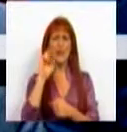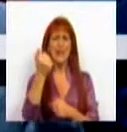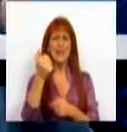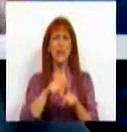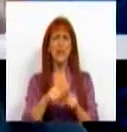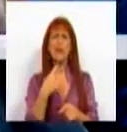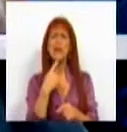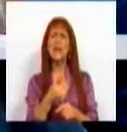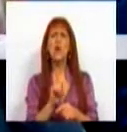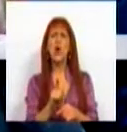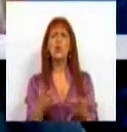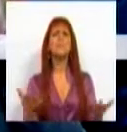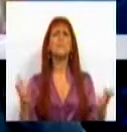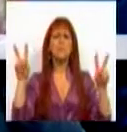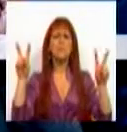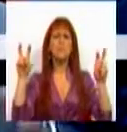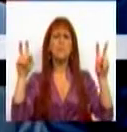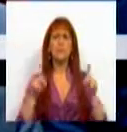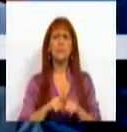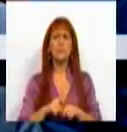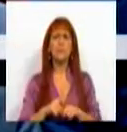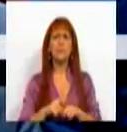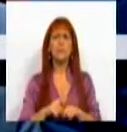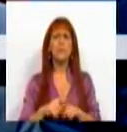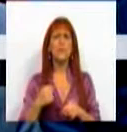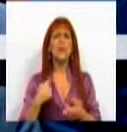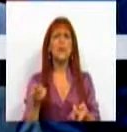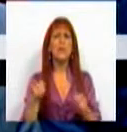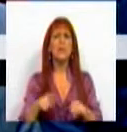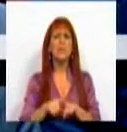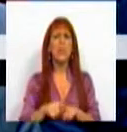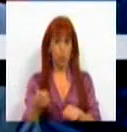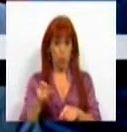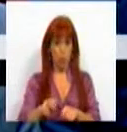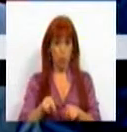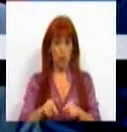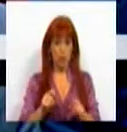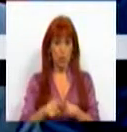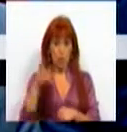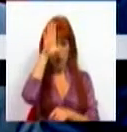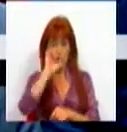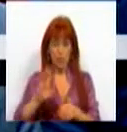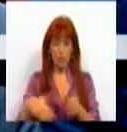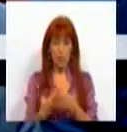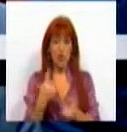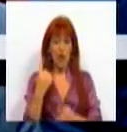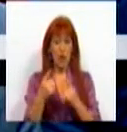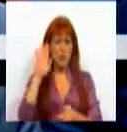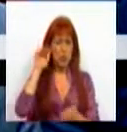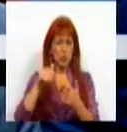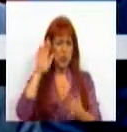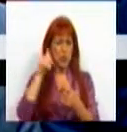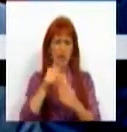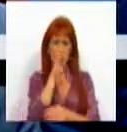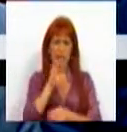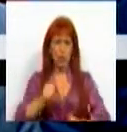35 uma referência que é, tendo ainda o anterior Governo proposto algumas soluções e